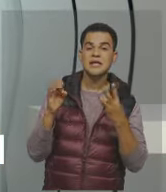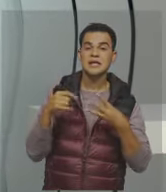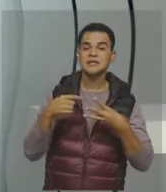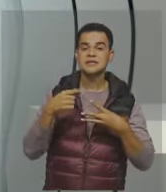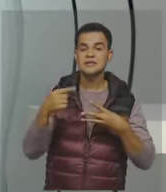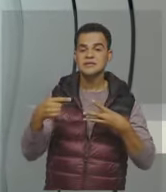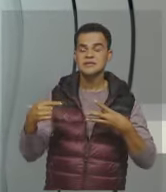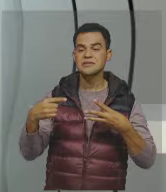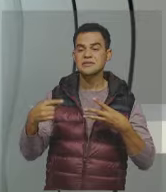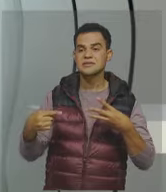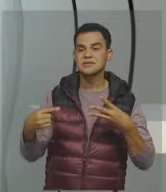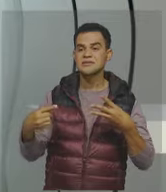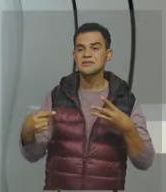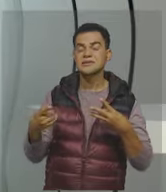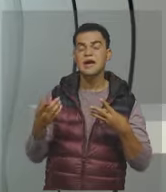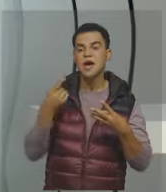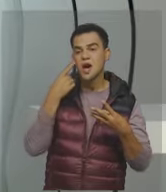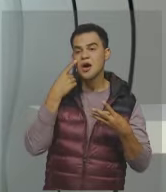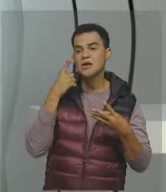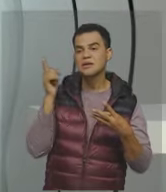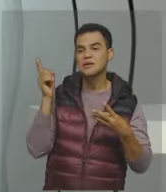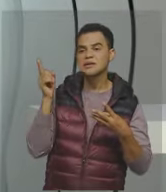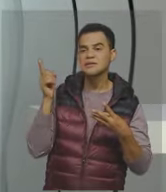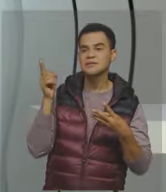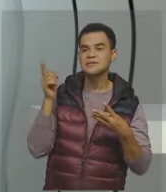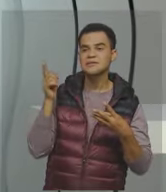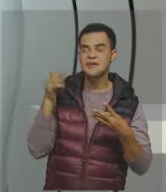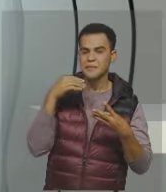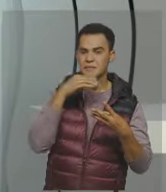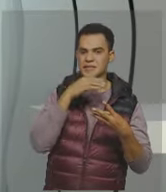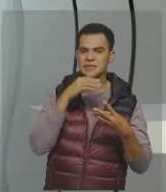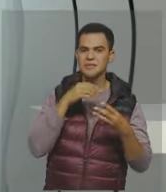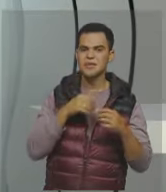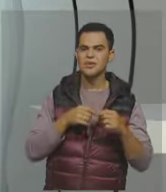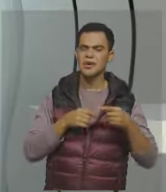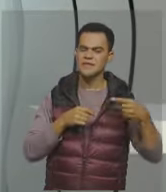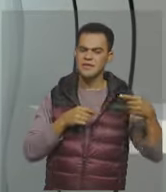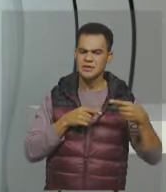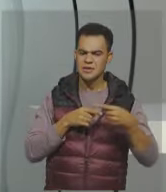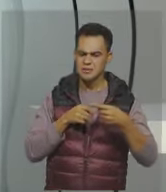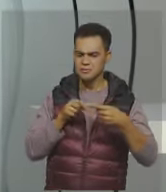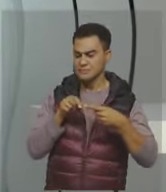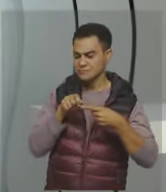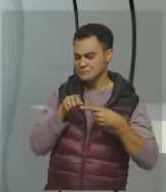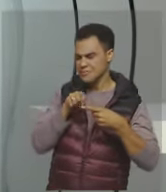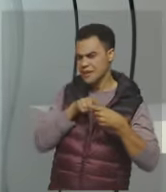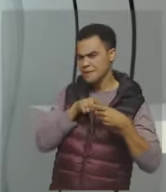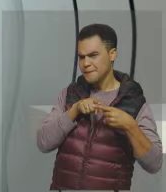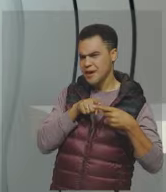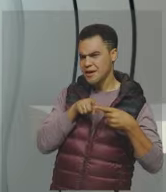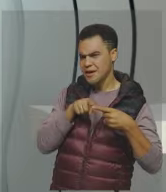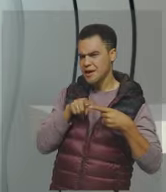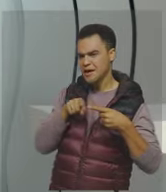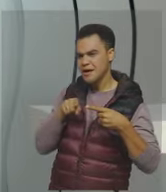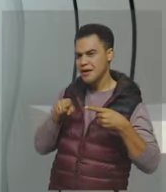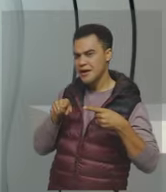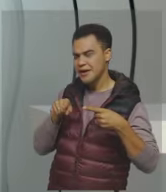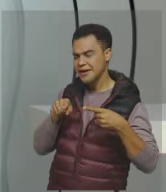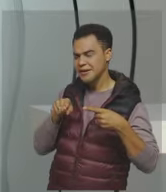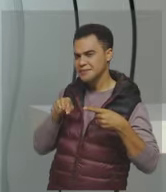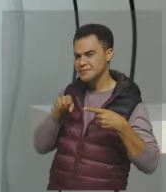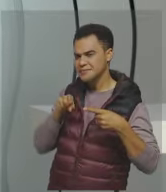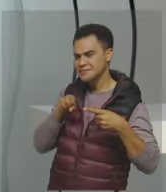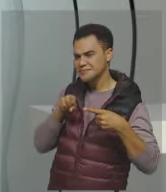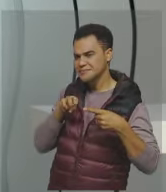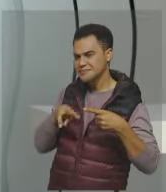Então, aqui, ó, nós temos uma divisão de corrente, ou seja, esse pedaço está